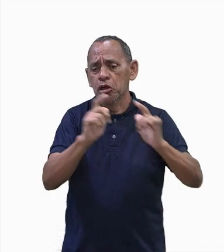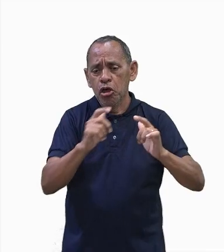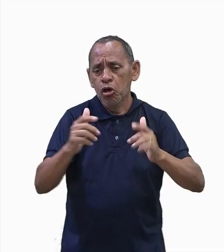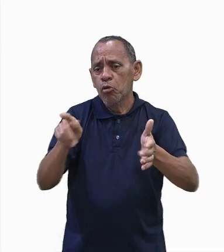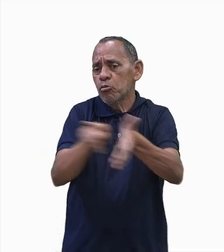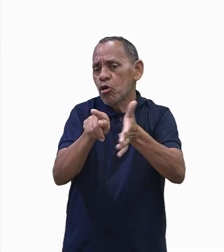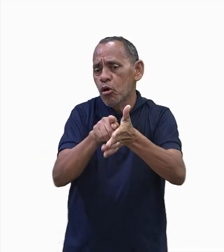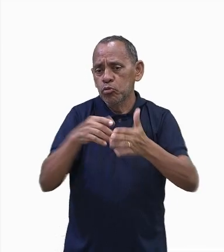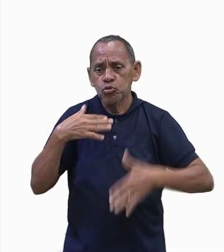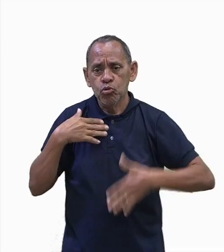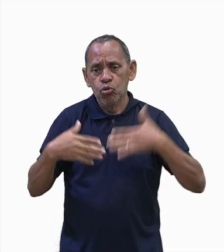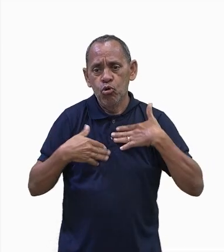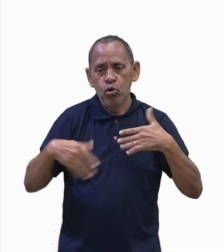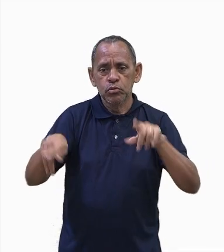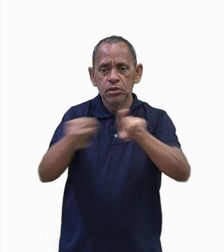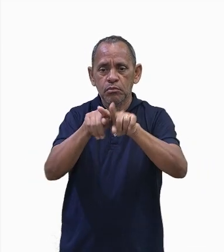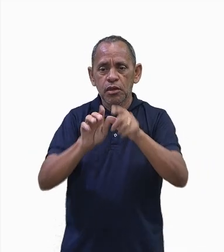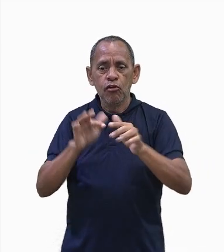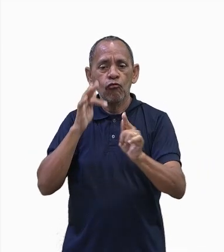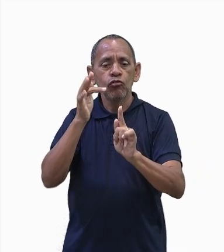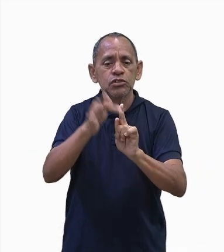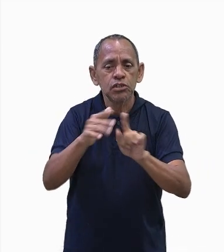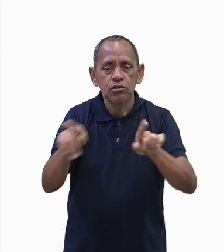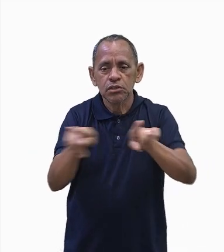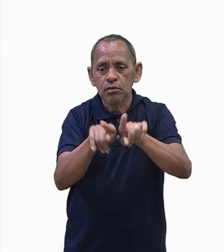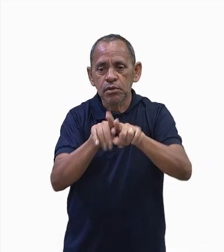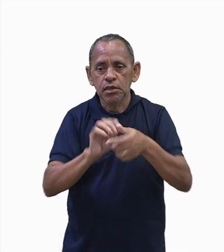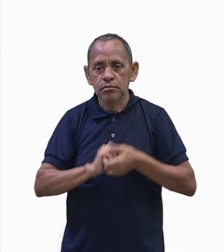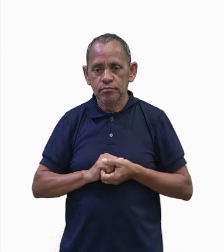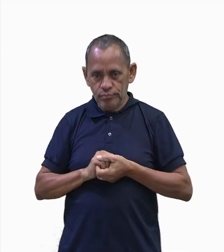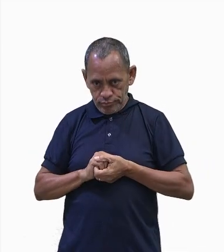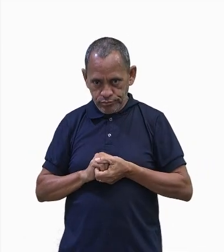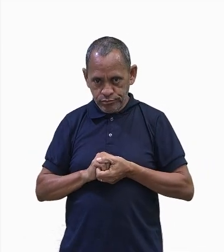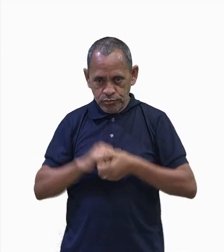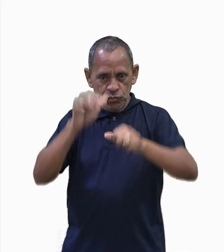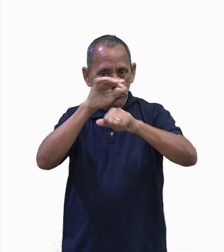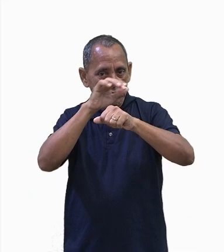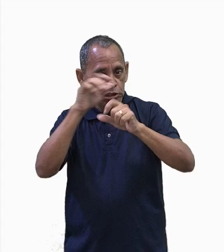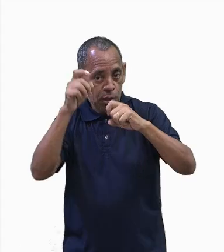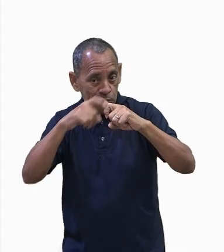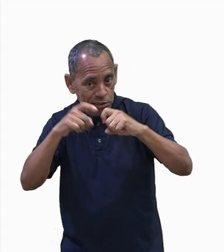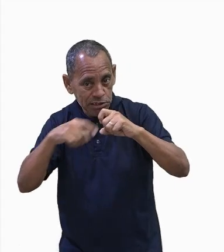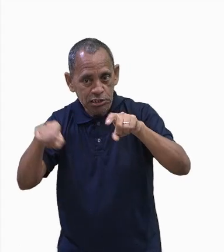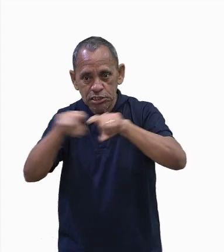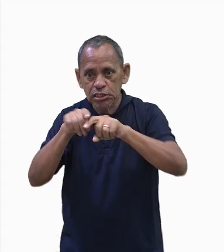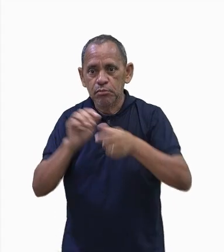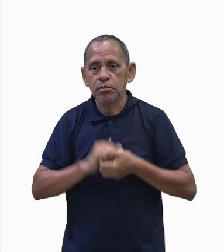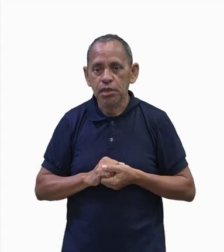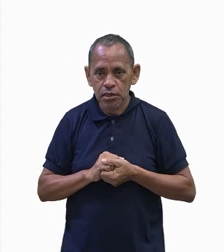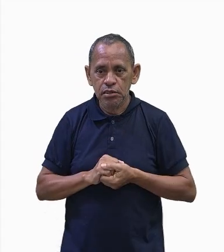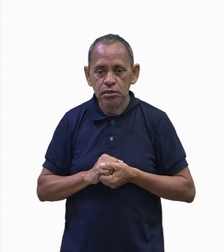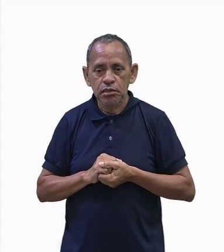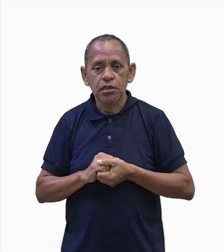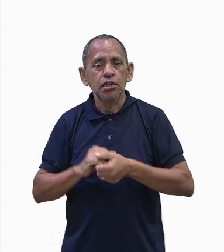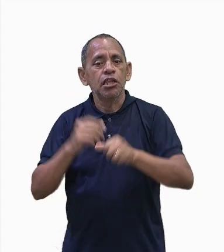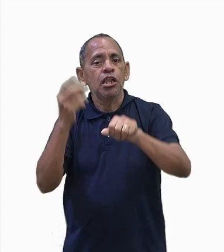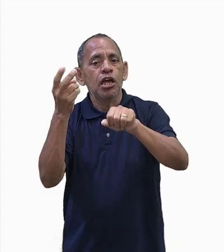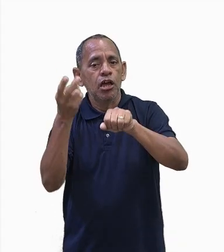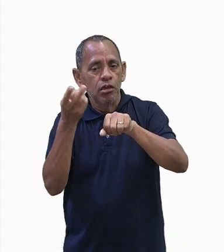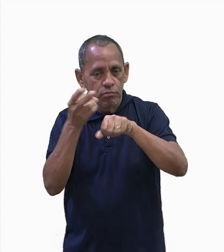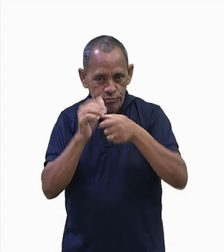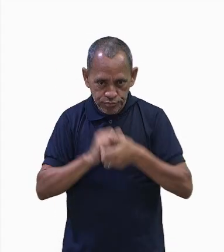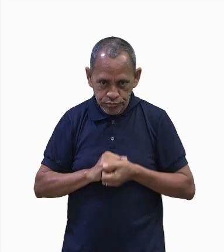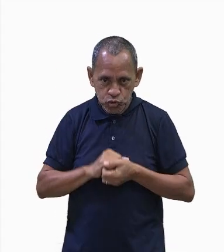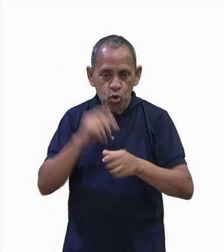da célula-tronco são na medicina regenerativa, reparo de tecidos danificados, no transplante de órgãos,